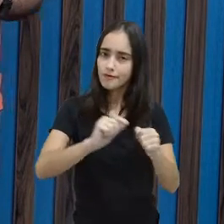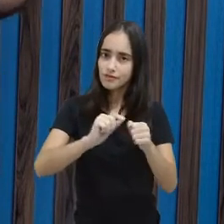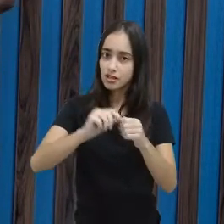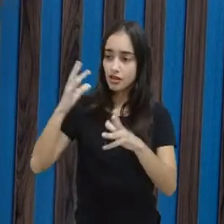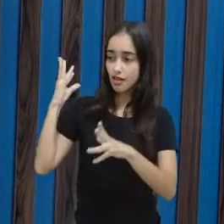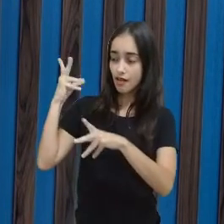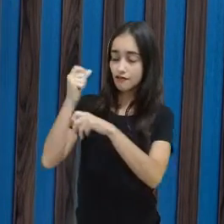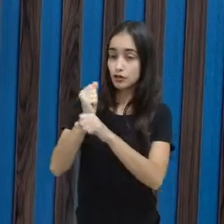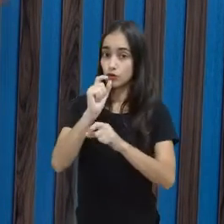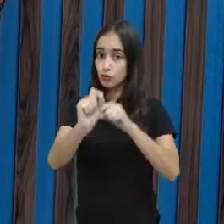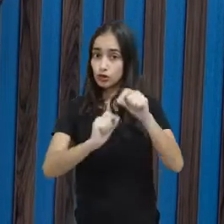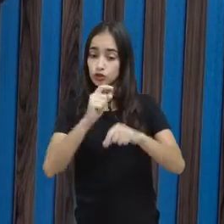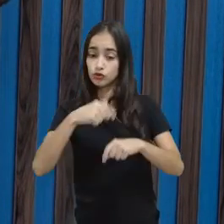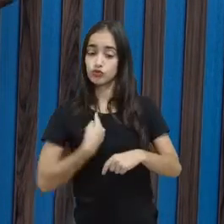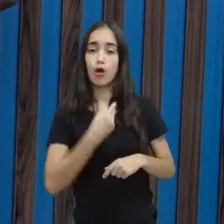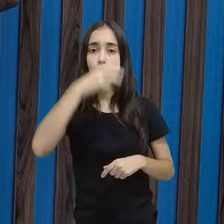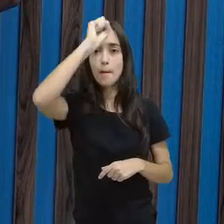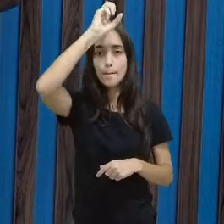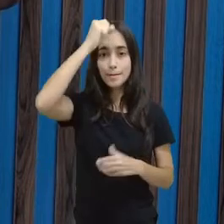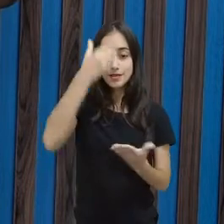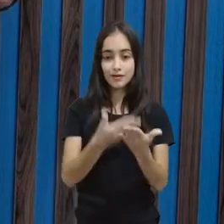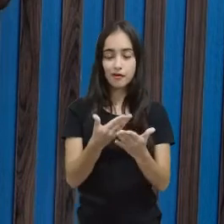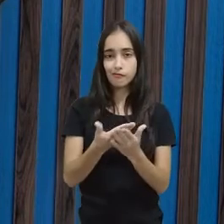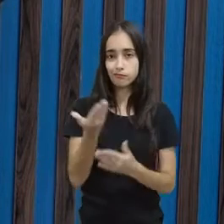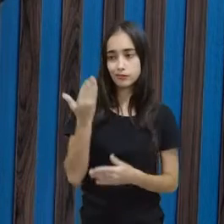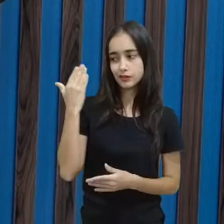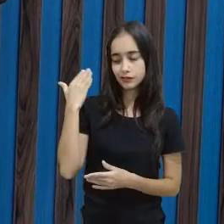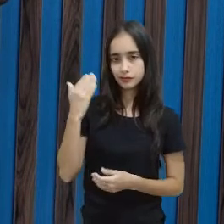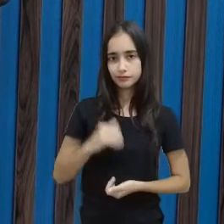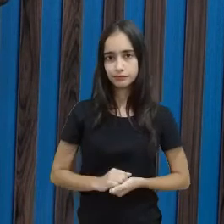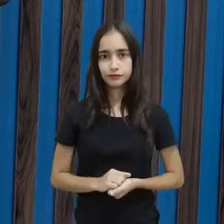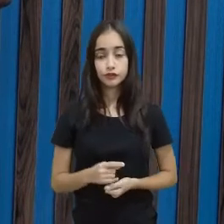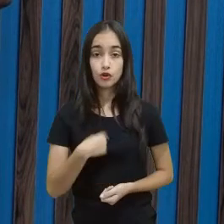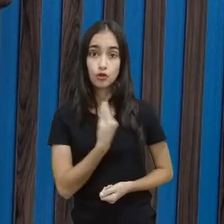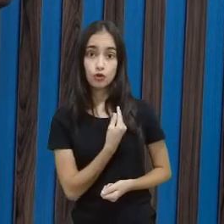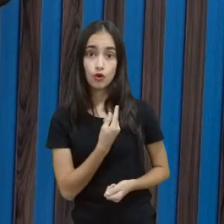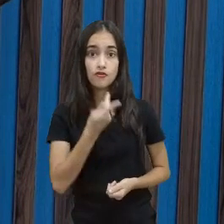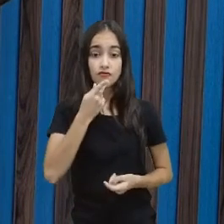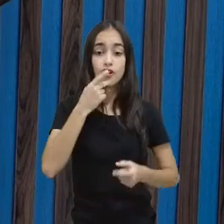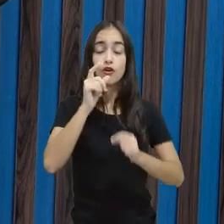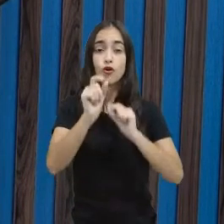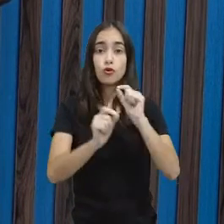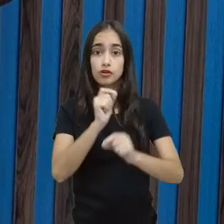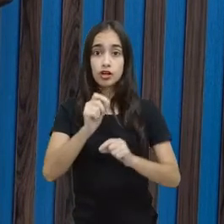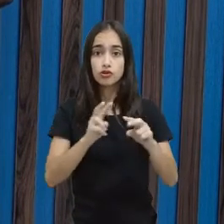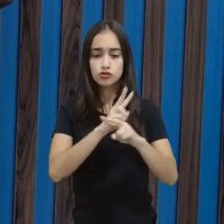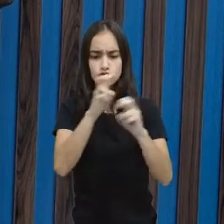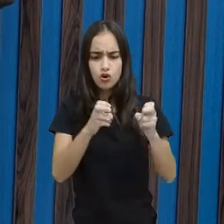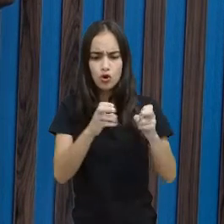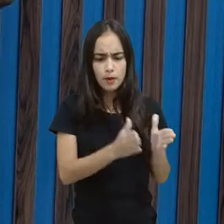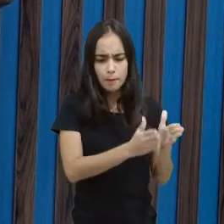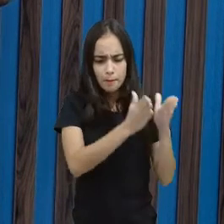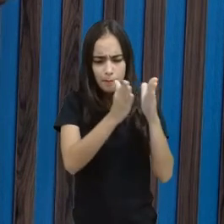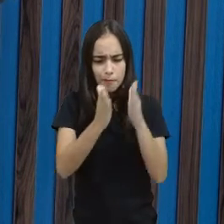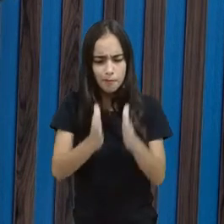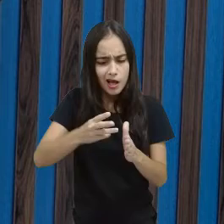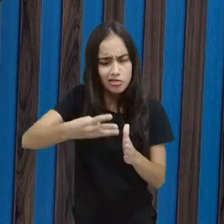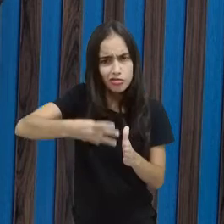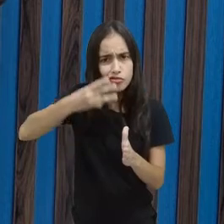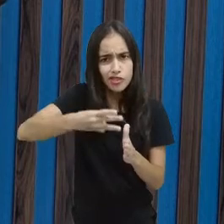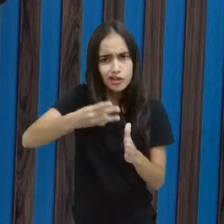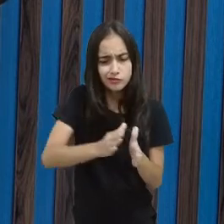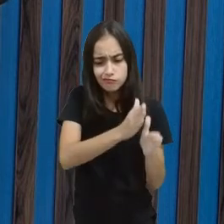aula passada. Na aula passada, a gente falou sobre a terceira fase, né, da Segunda Guerra